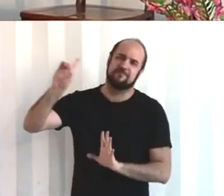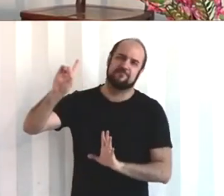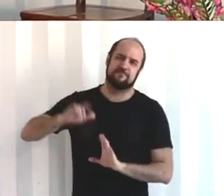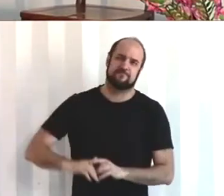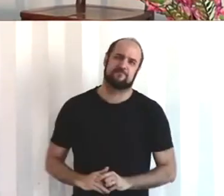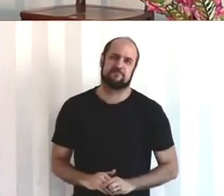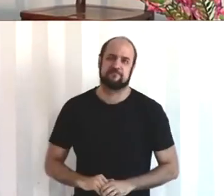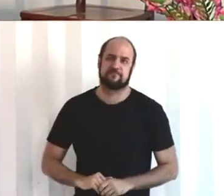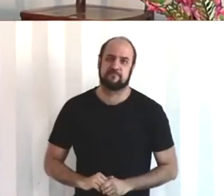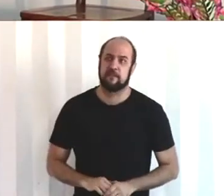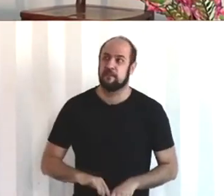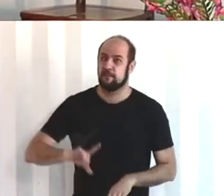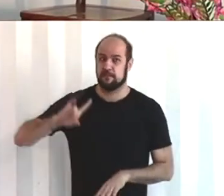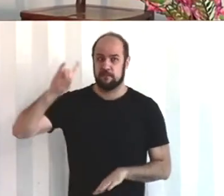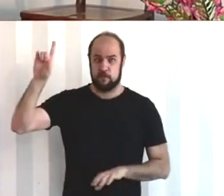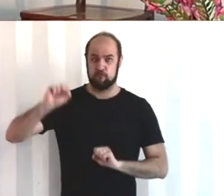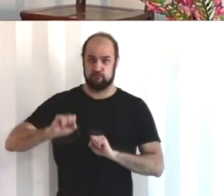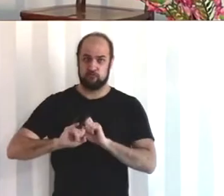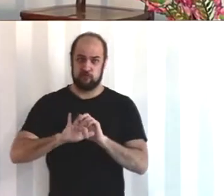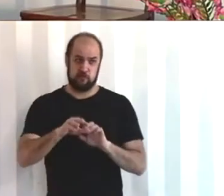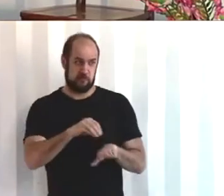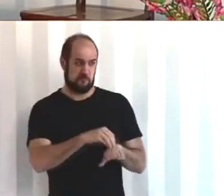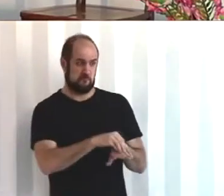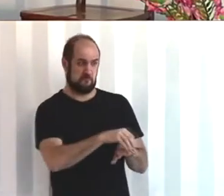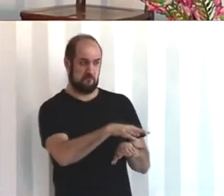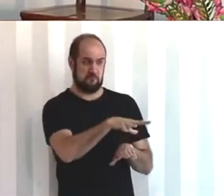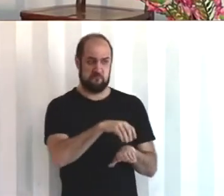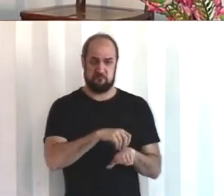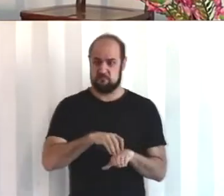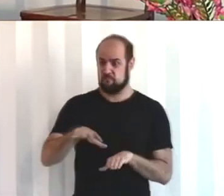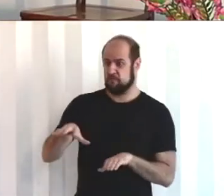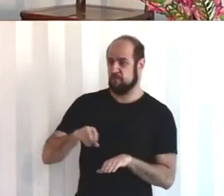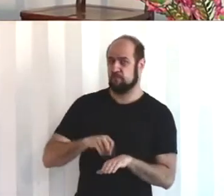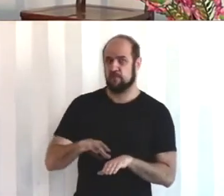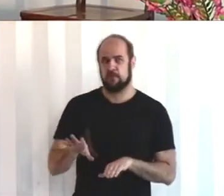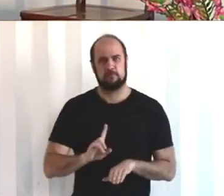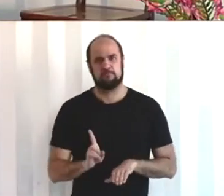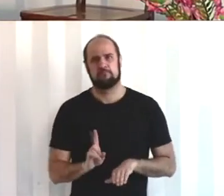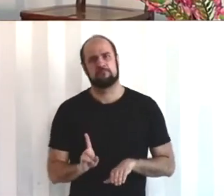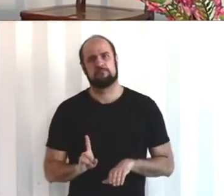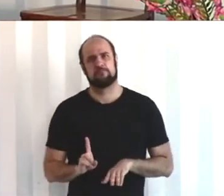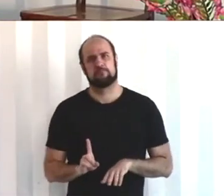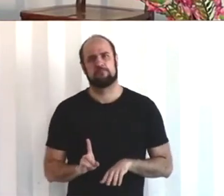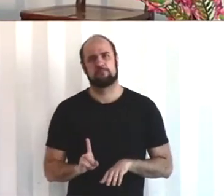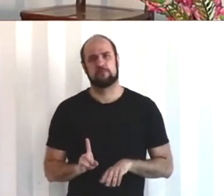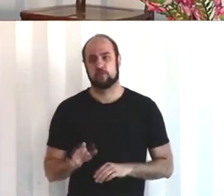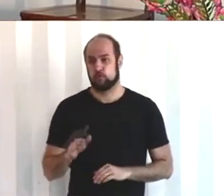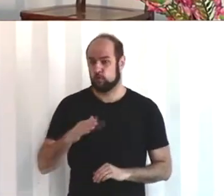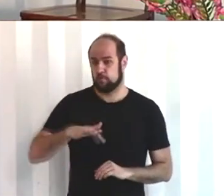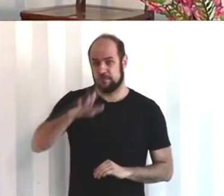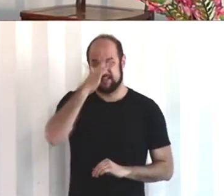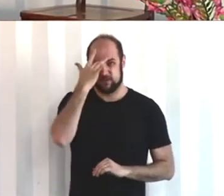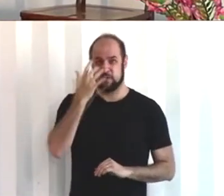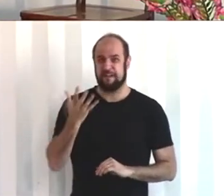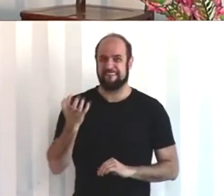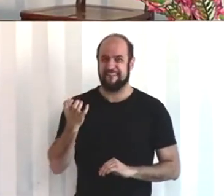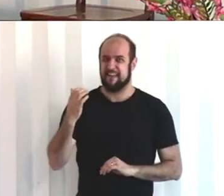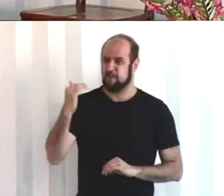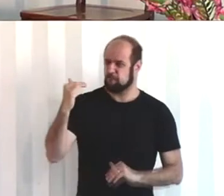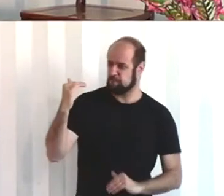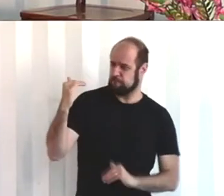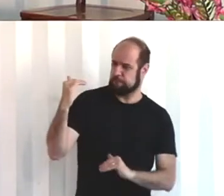Deus não divide a sua glória com ninguém, igreja. E todos aqueles que ousaram, de alguma